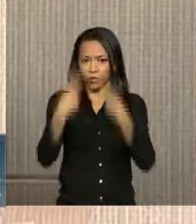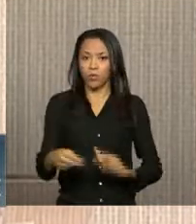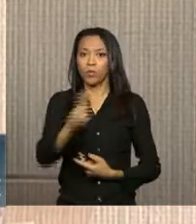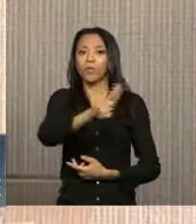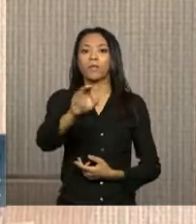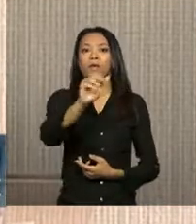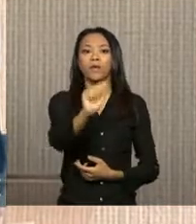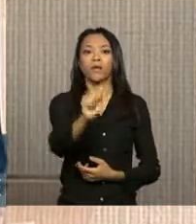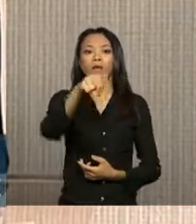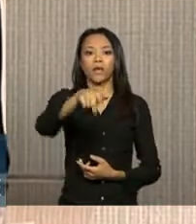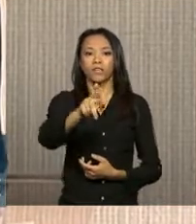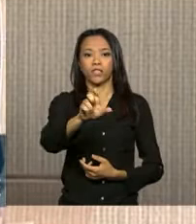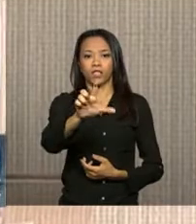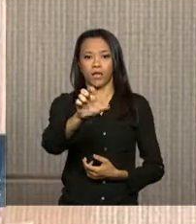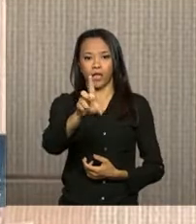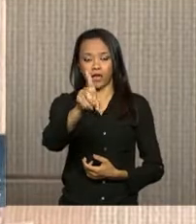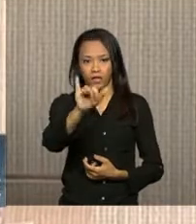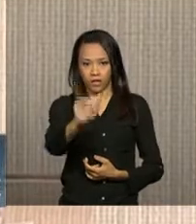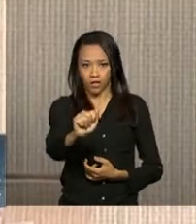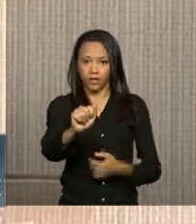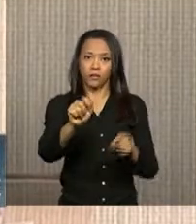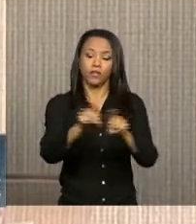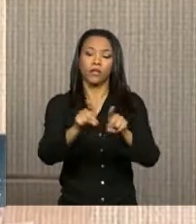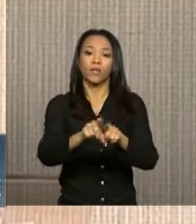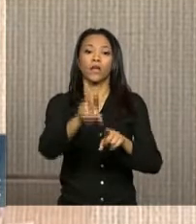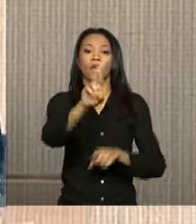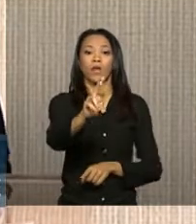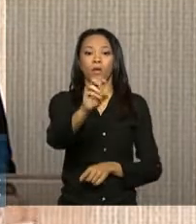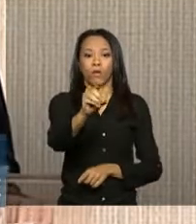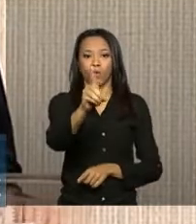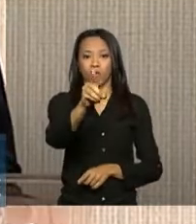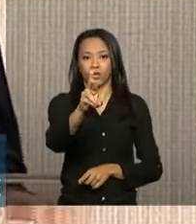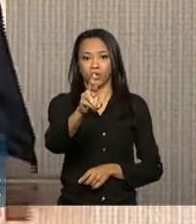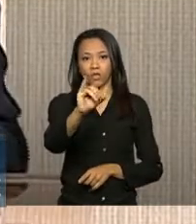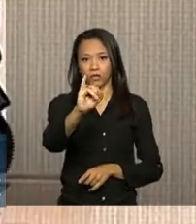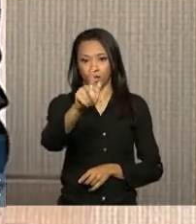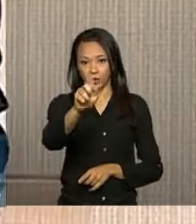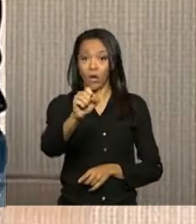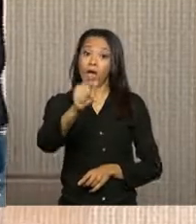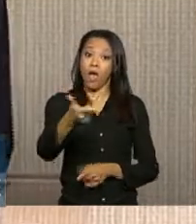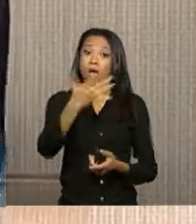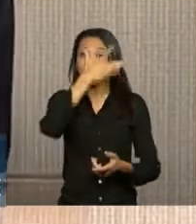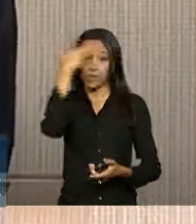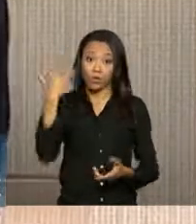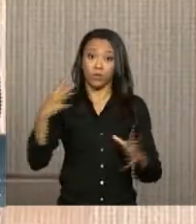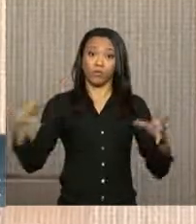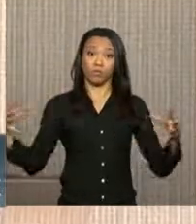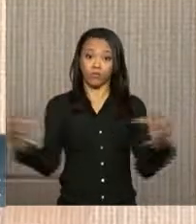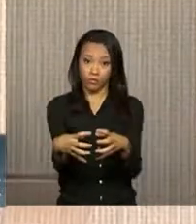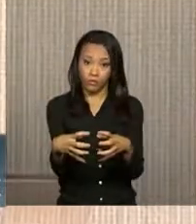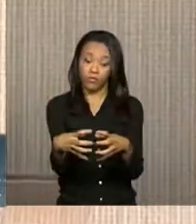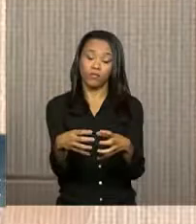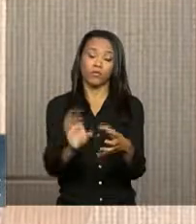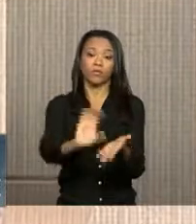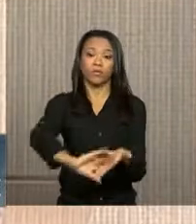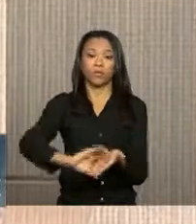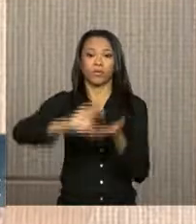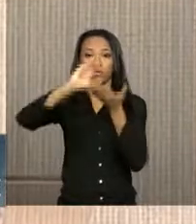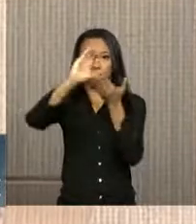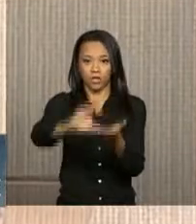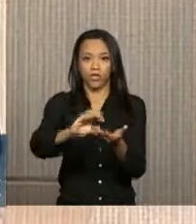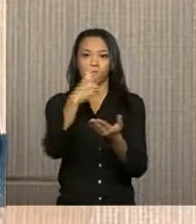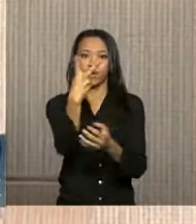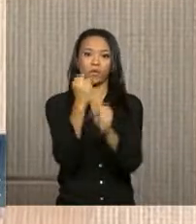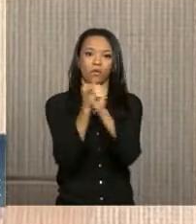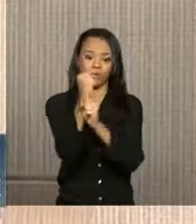goulart e rodrigo torres de araújo lima são esses os componentes do conselho biênio